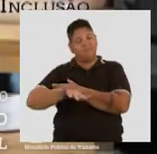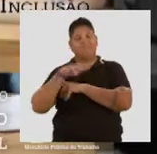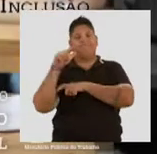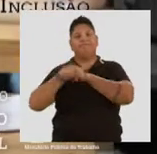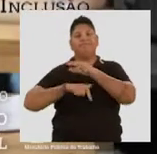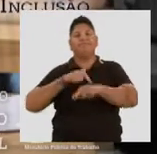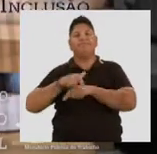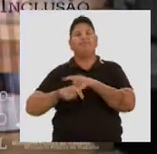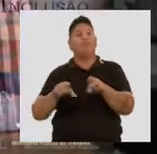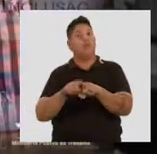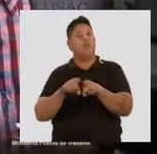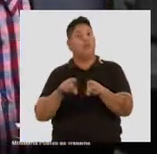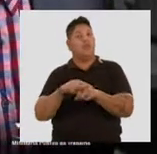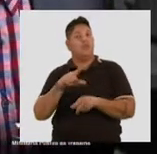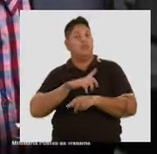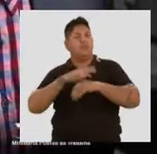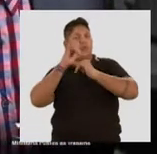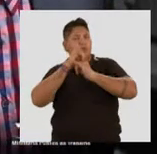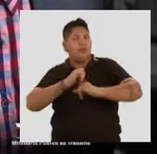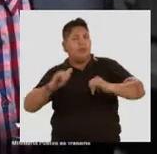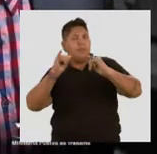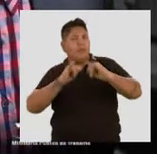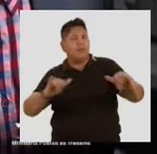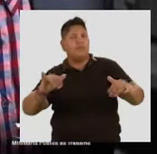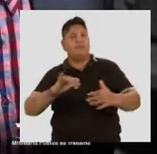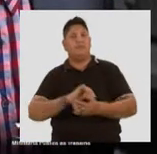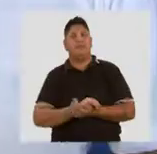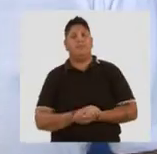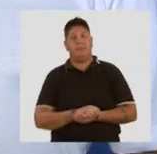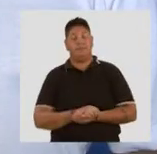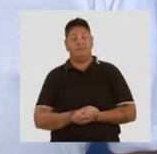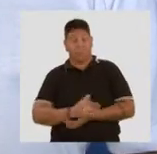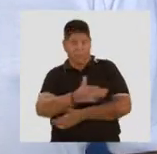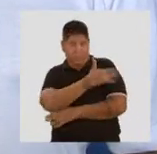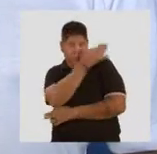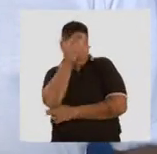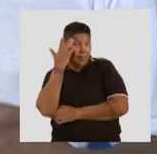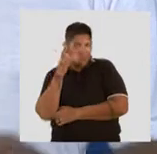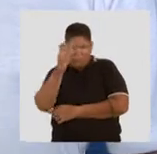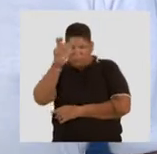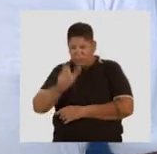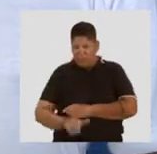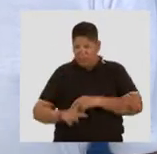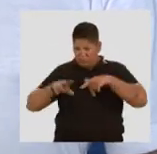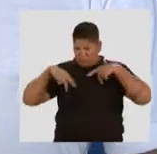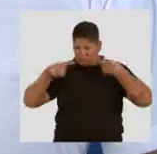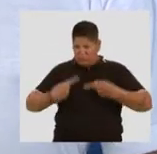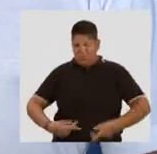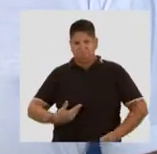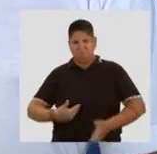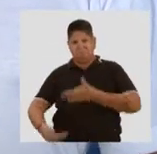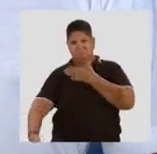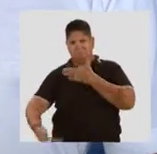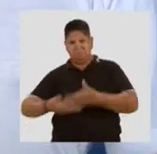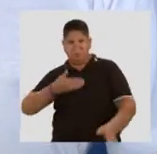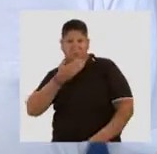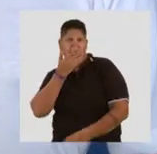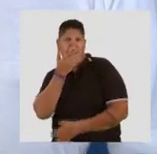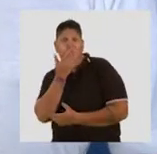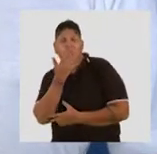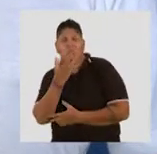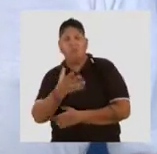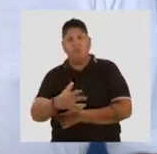mercado de trabalho. E também foram realizadas campanhas. A pessoa o ser humano, independente de cor de